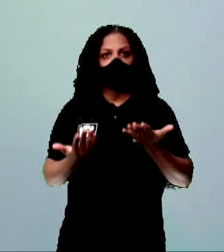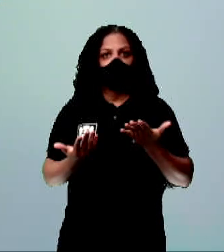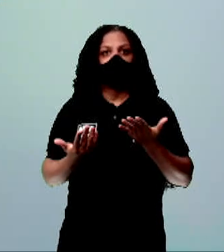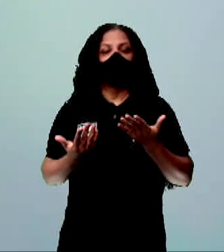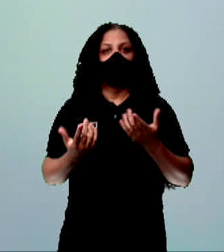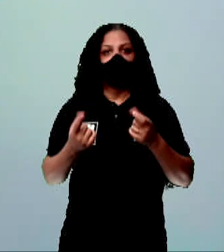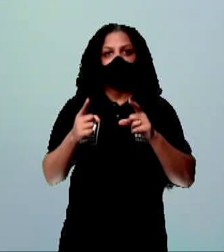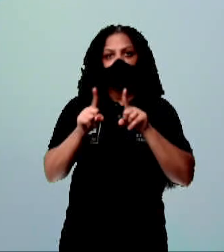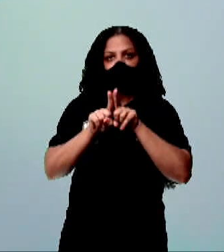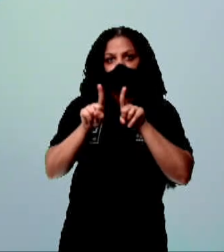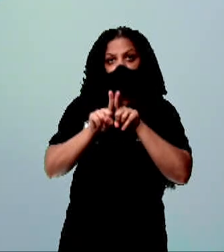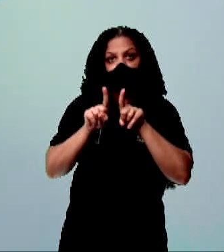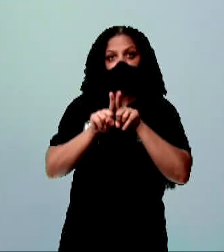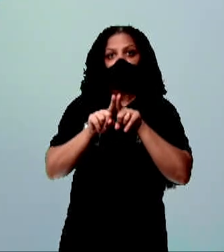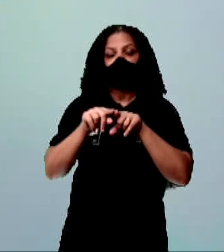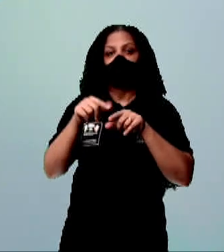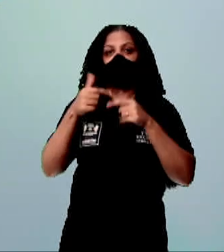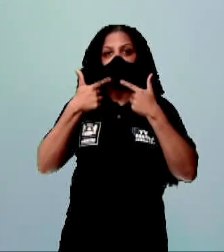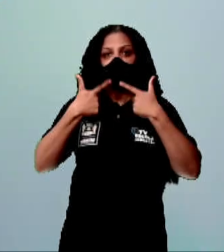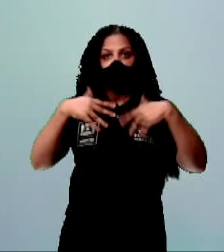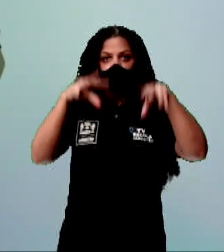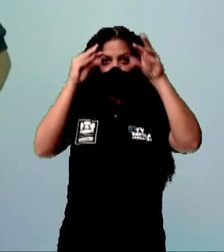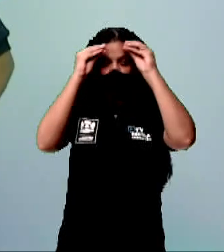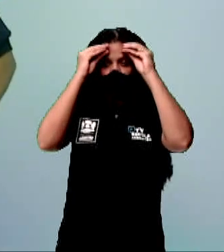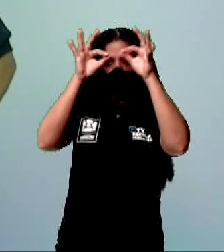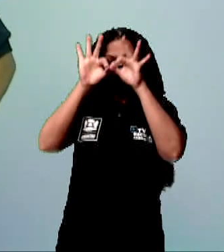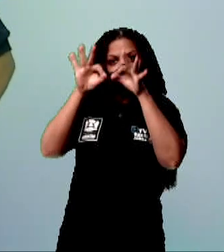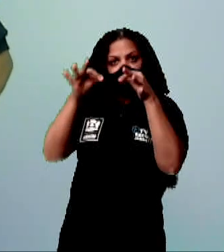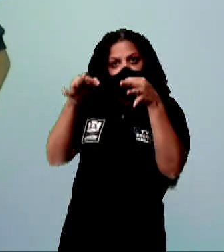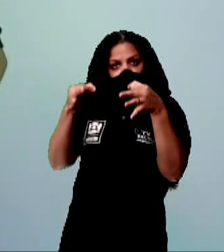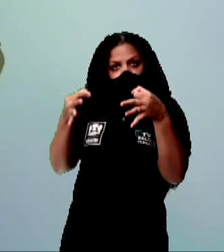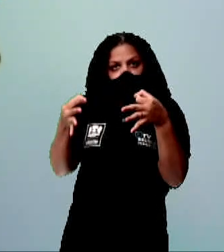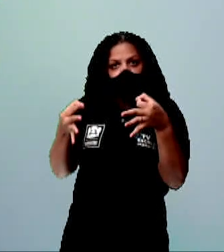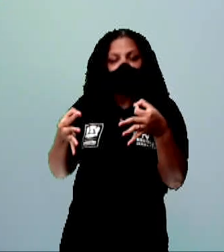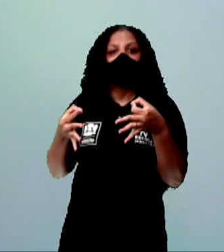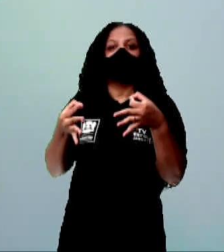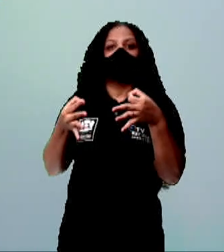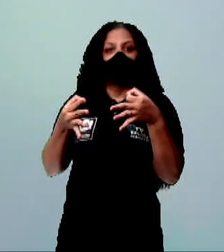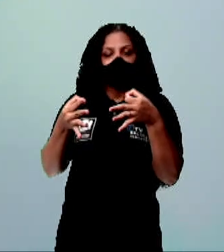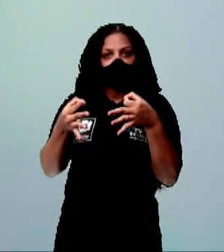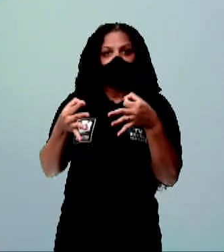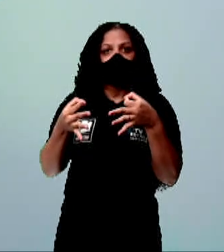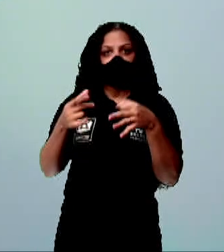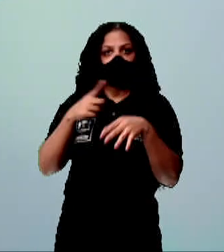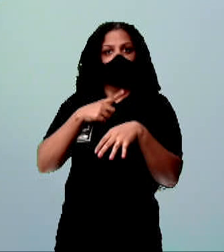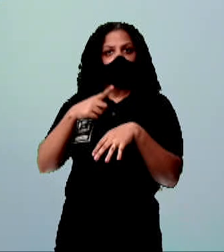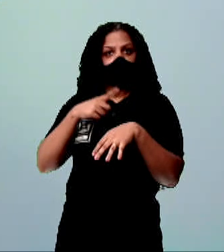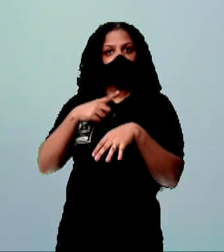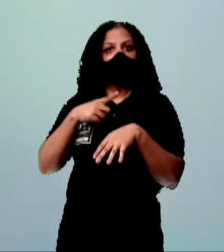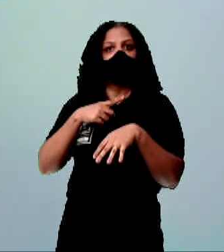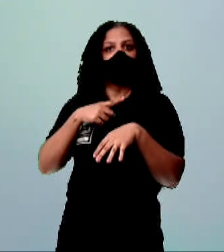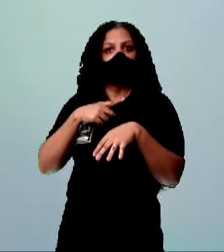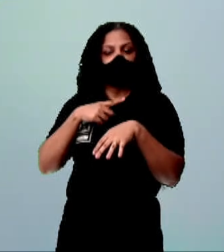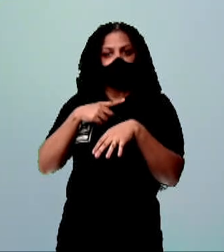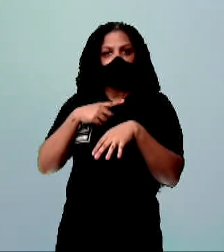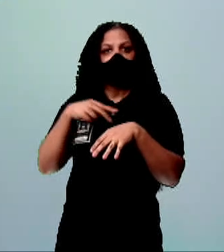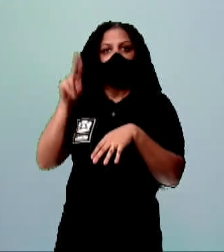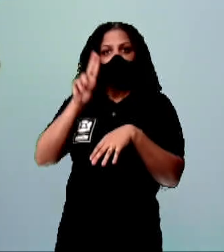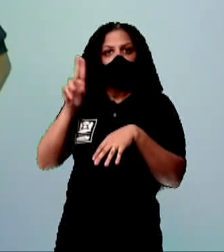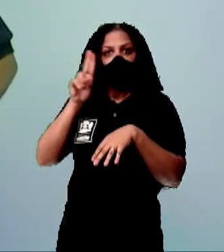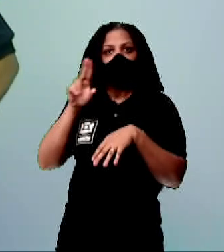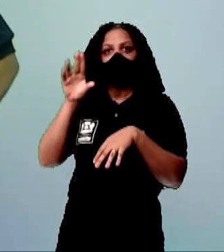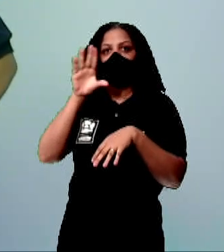linguagem simples, uma linguagem que pode ter o recurso da oralidade, que seja mais próxima